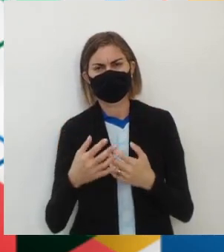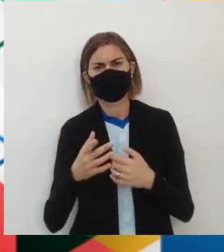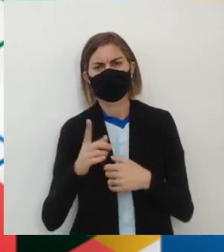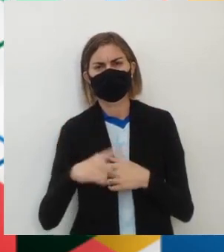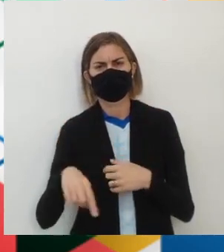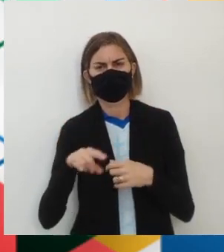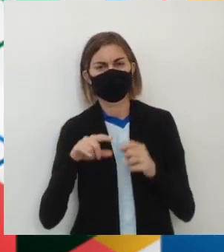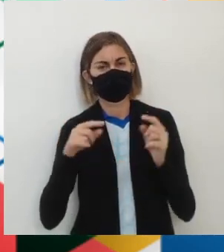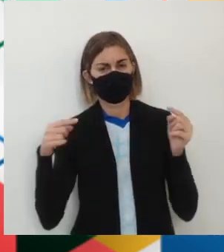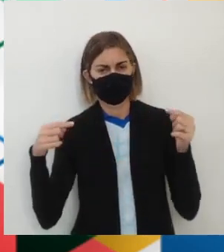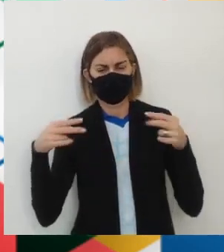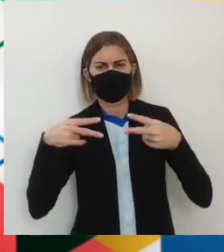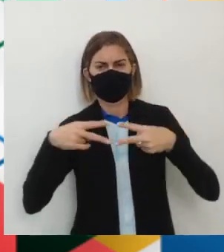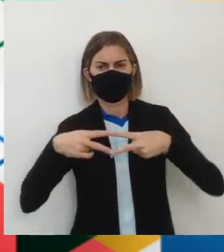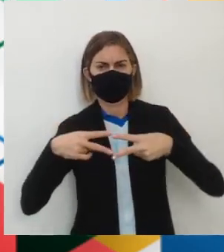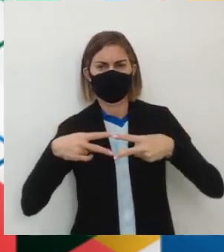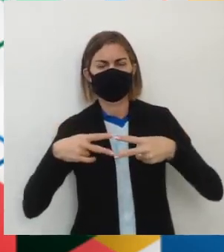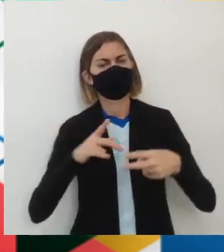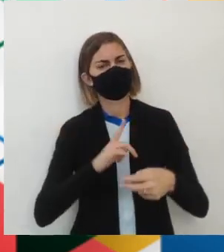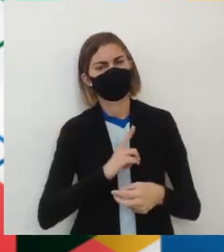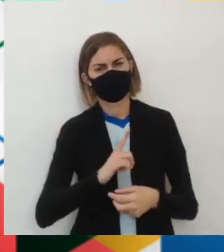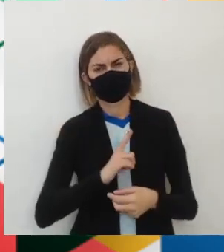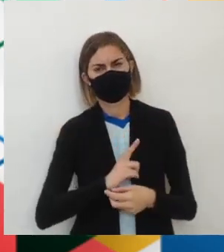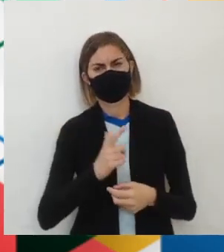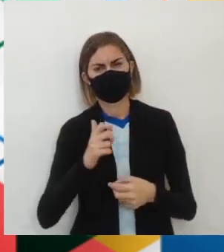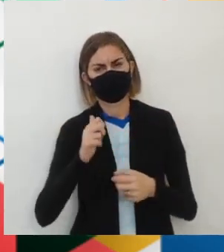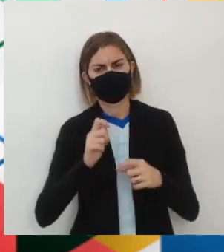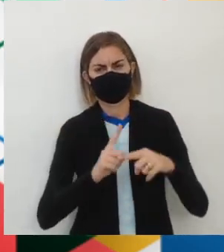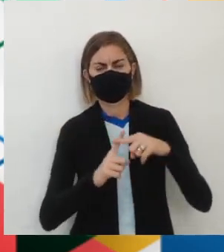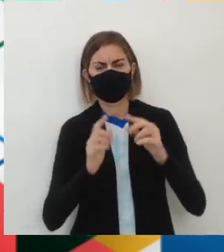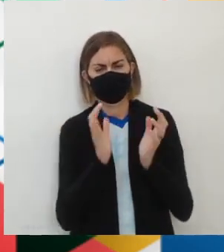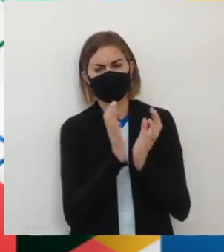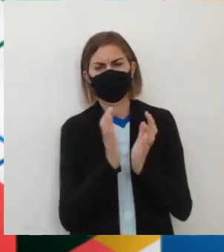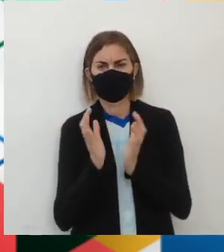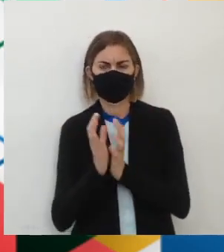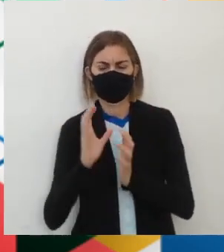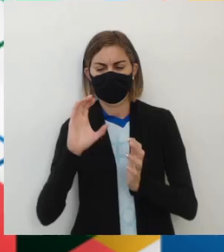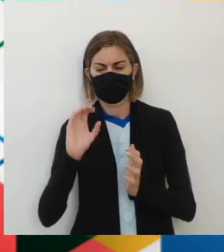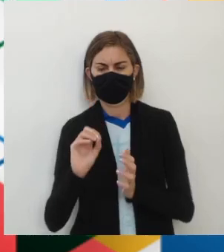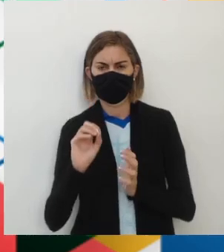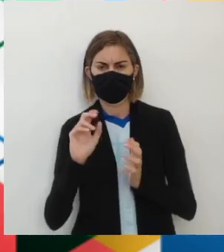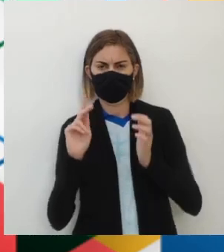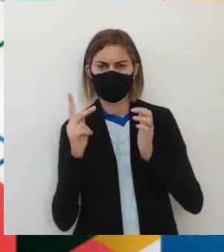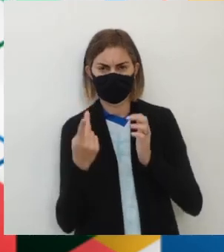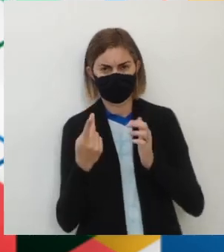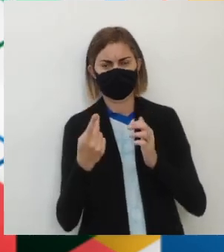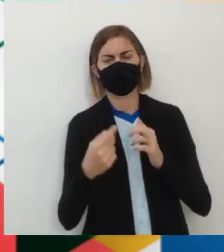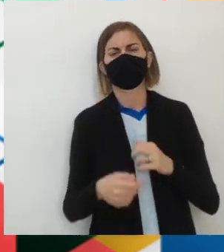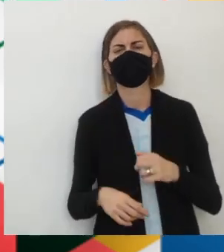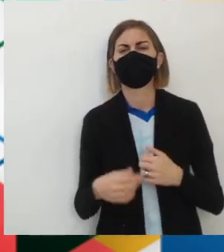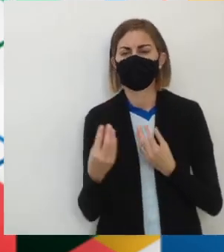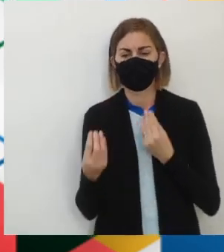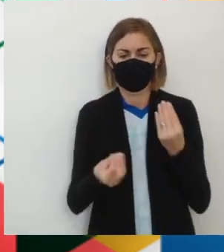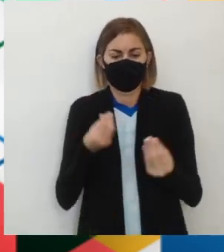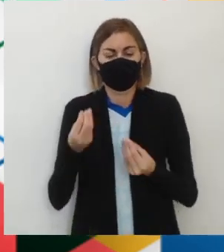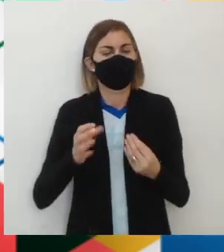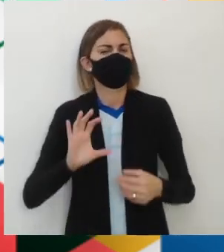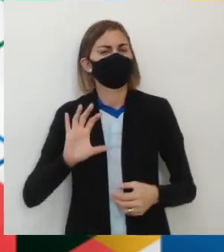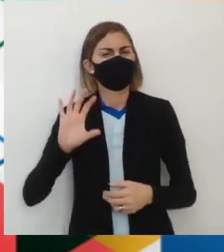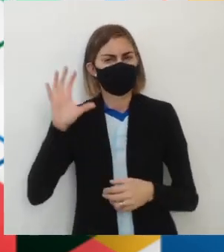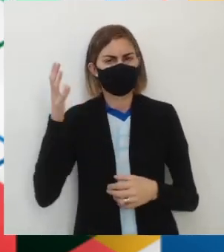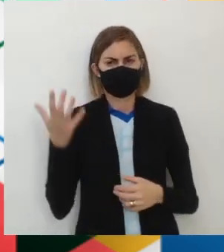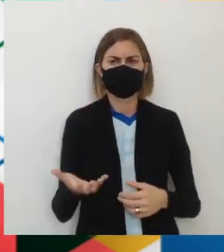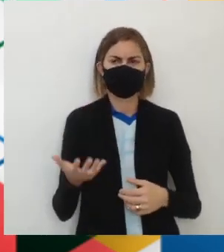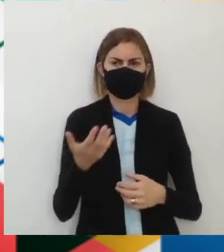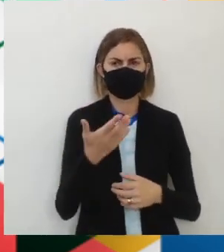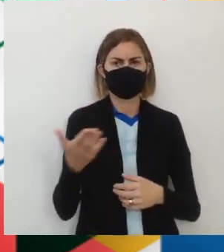estava a ligação dupla, eu tenho a adição de grupos OH, de hidroxilas. Como que acontece